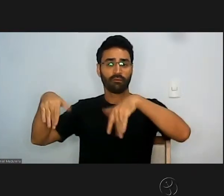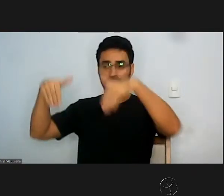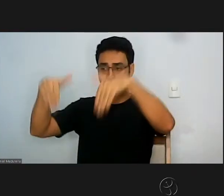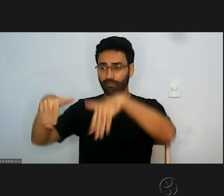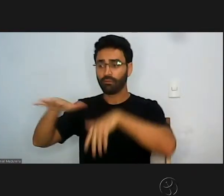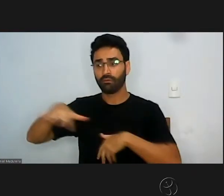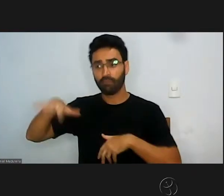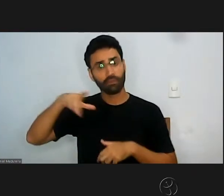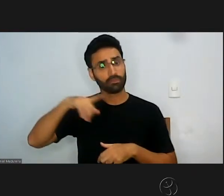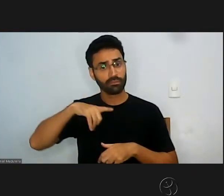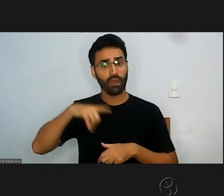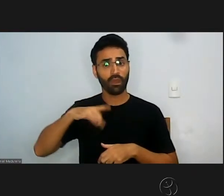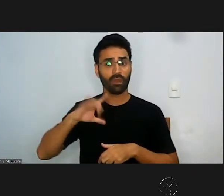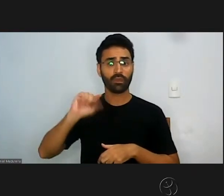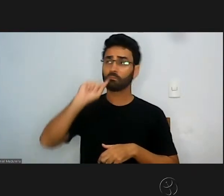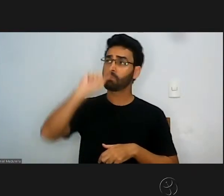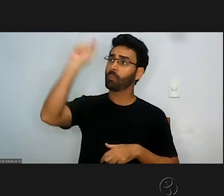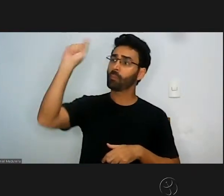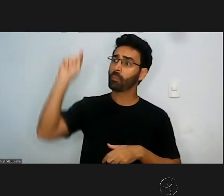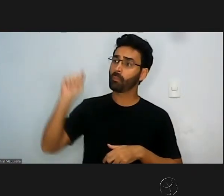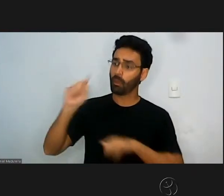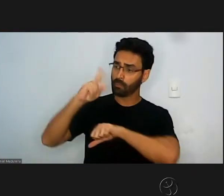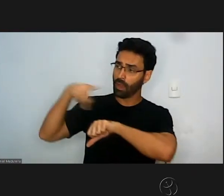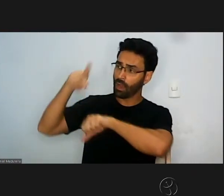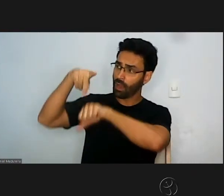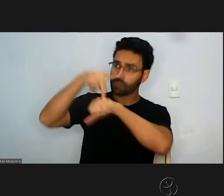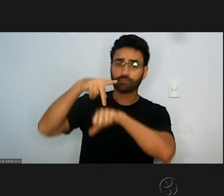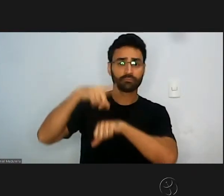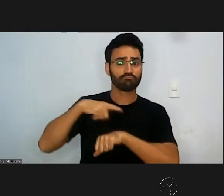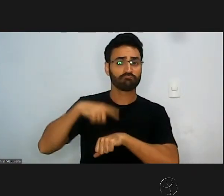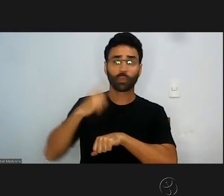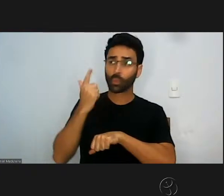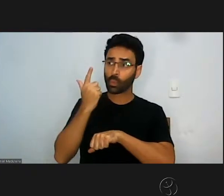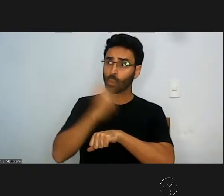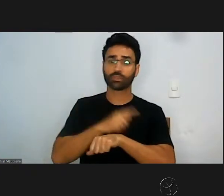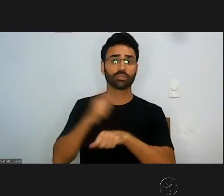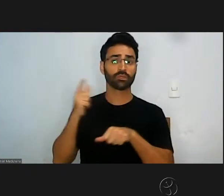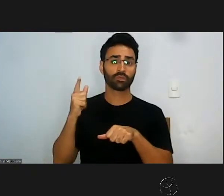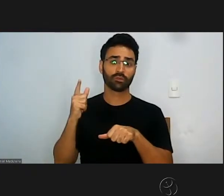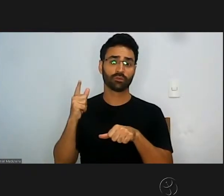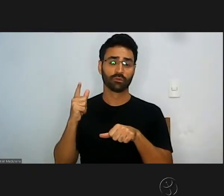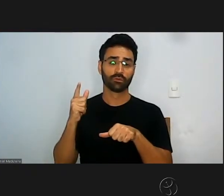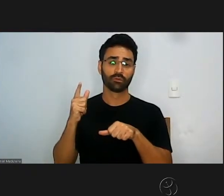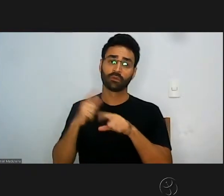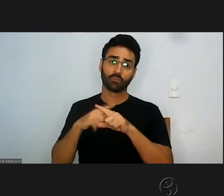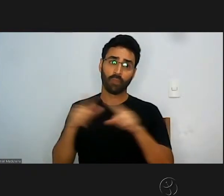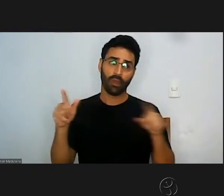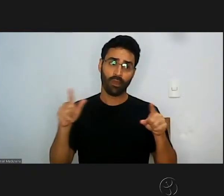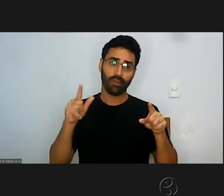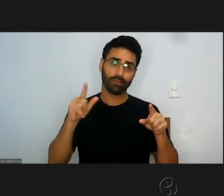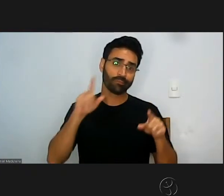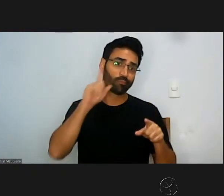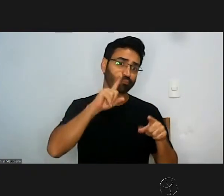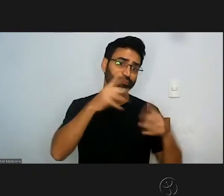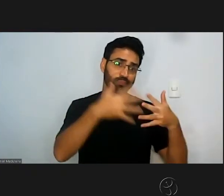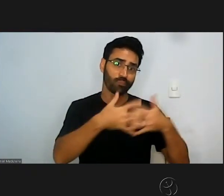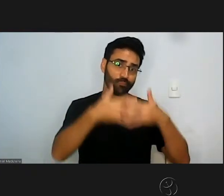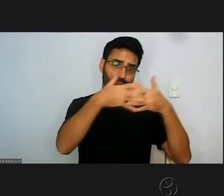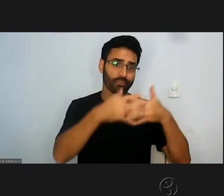da curva aí nos Estados Unidos, mas não é o caso dos Estados Unidos e do Brasil, o que é uma